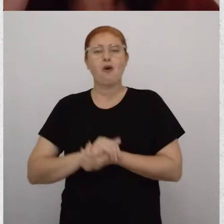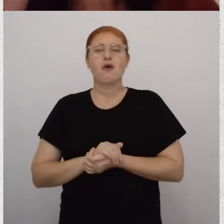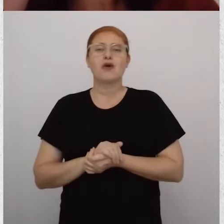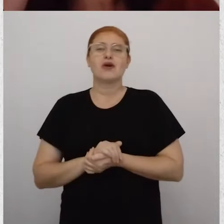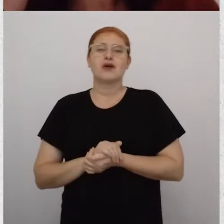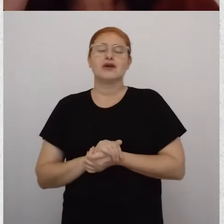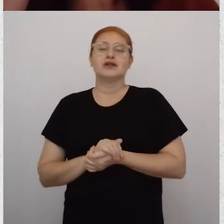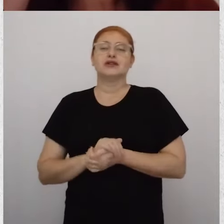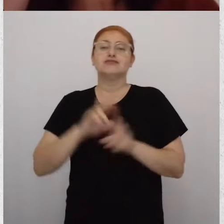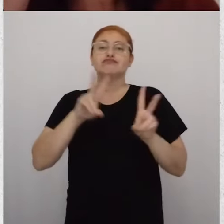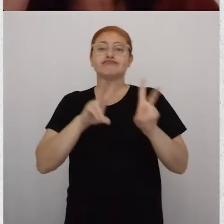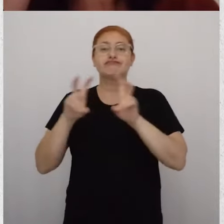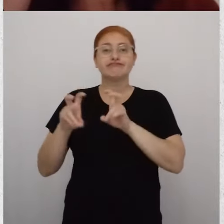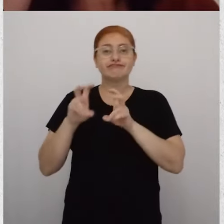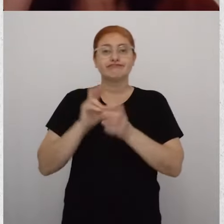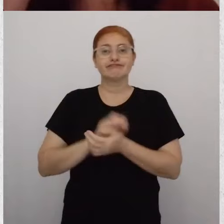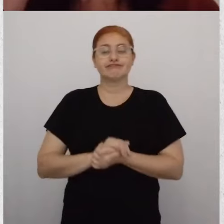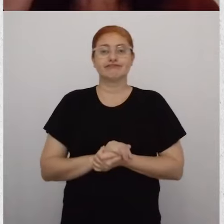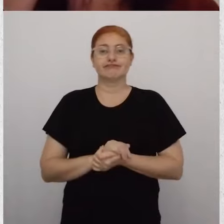pouco, Sofia, sobre...